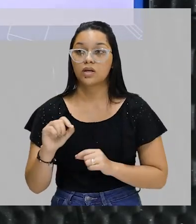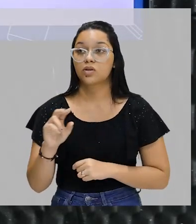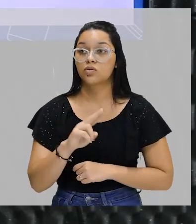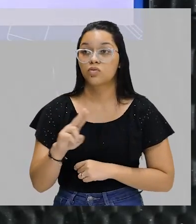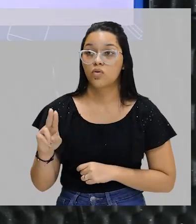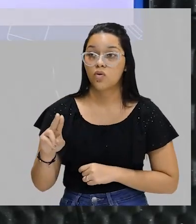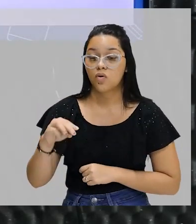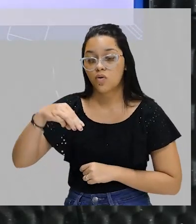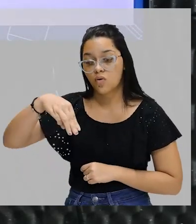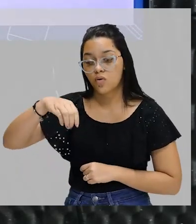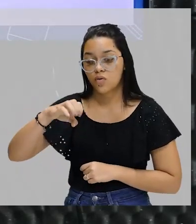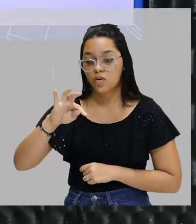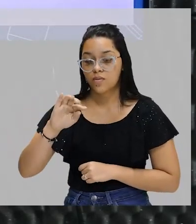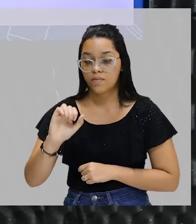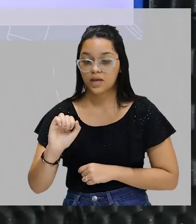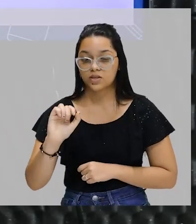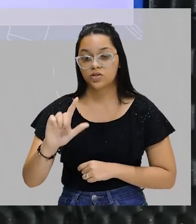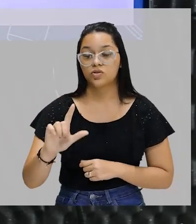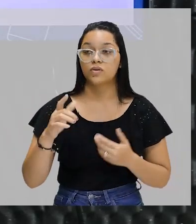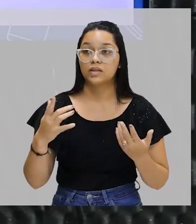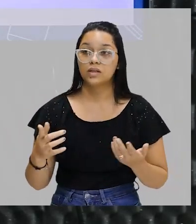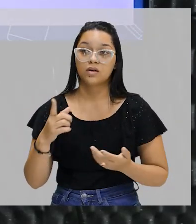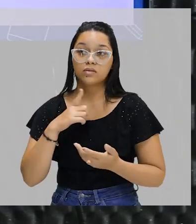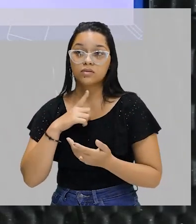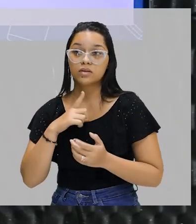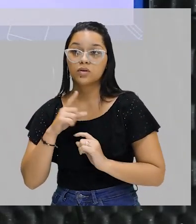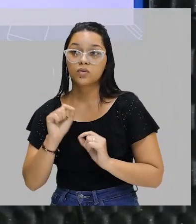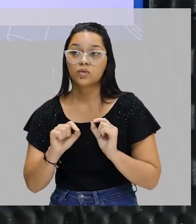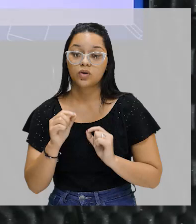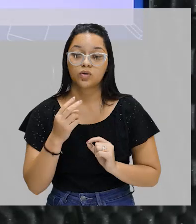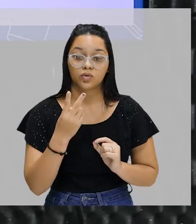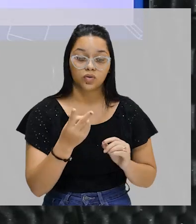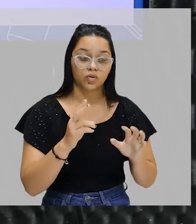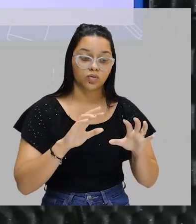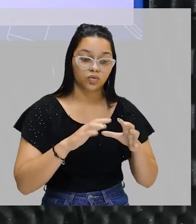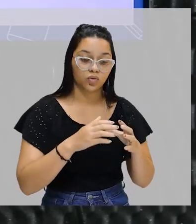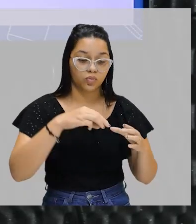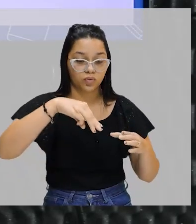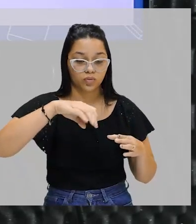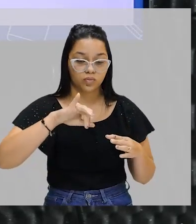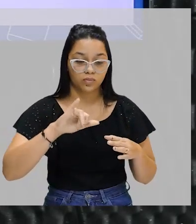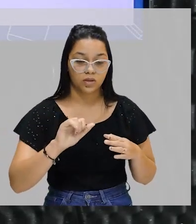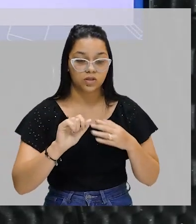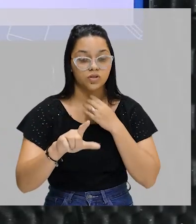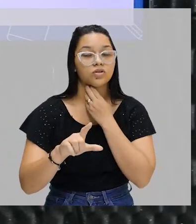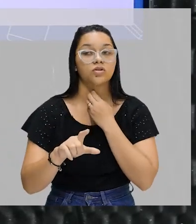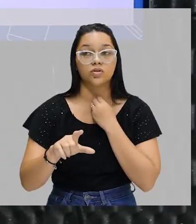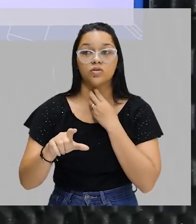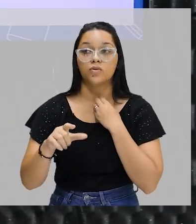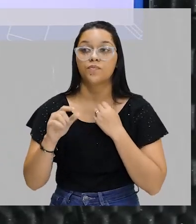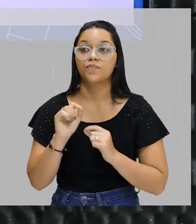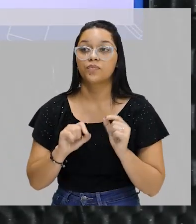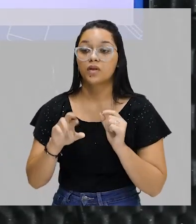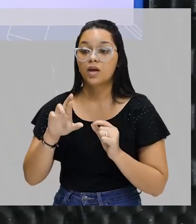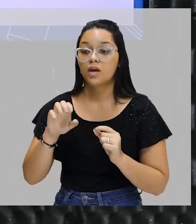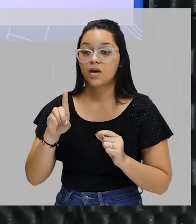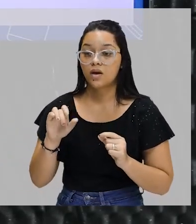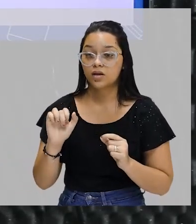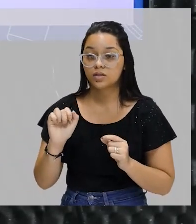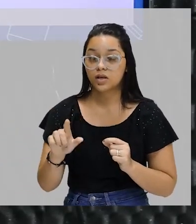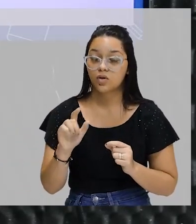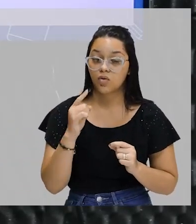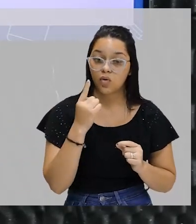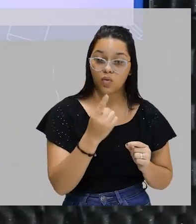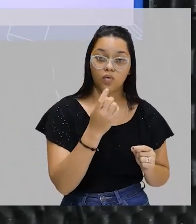denominado de metil. Então, eu tenho aqui 2 grupos metil. O grupo metil é o radical com